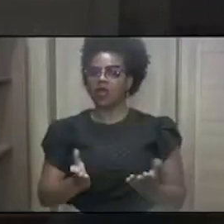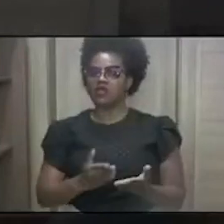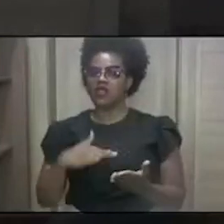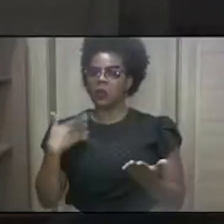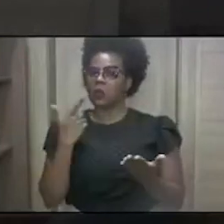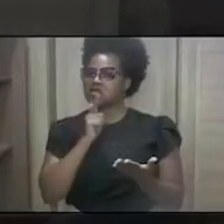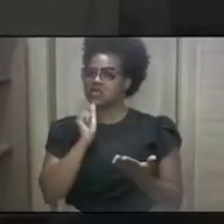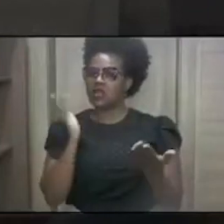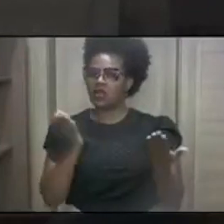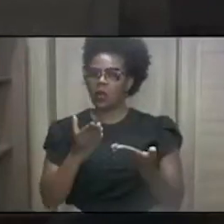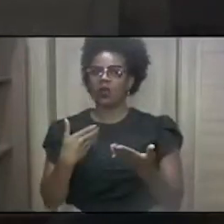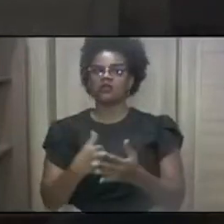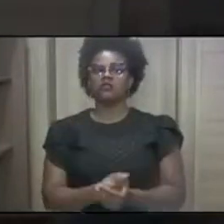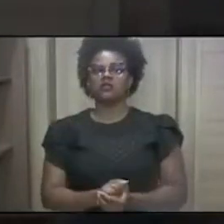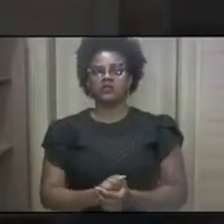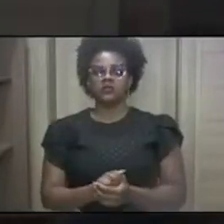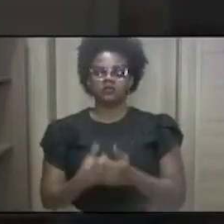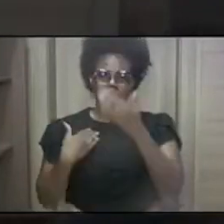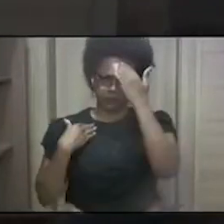momento.